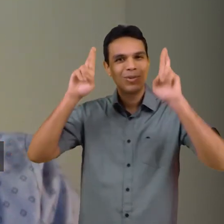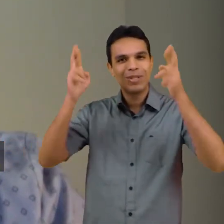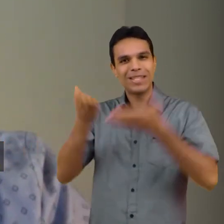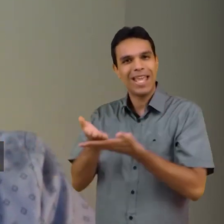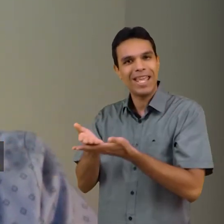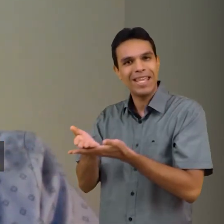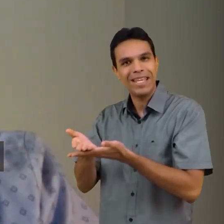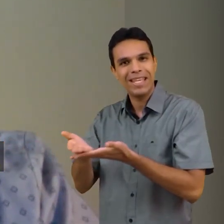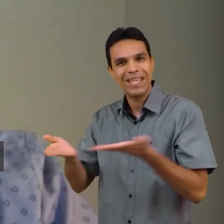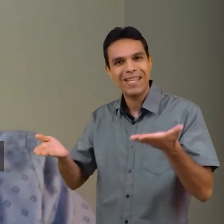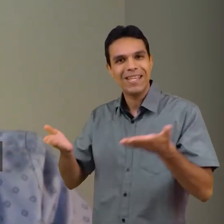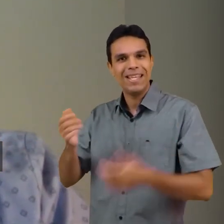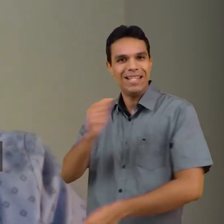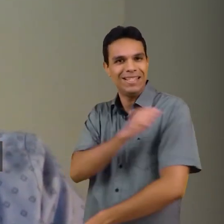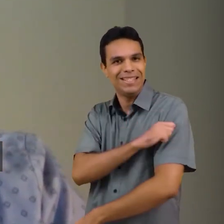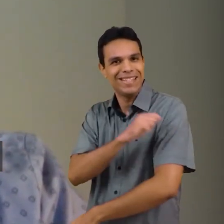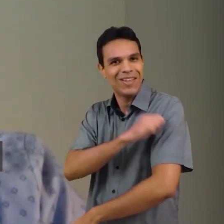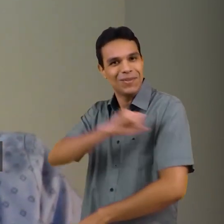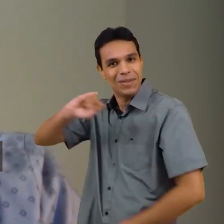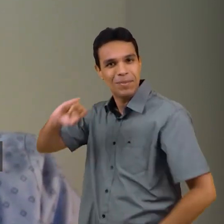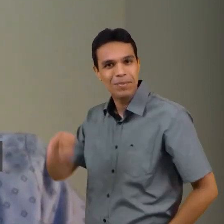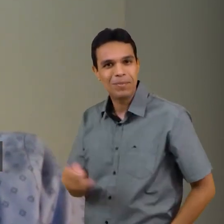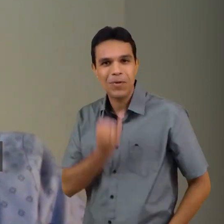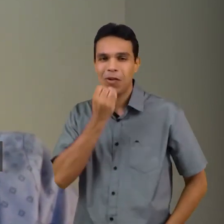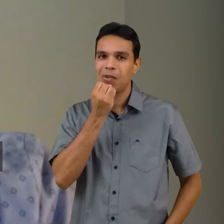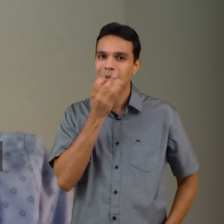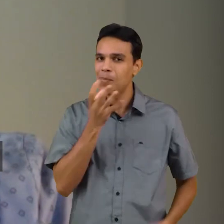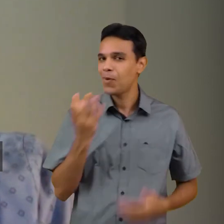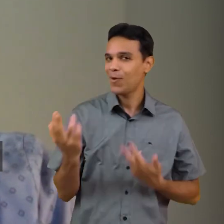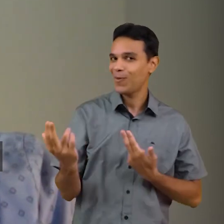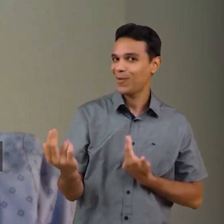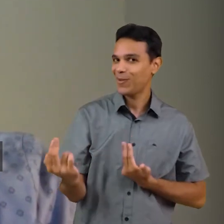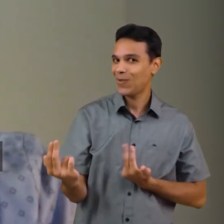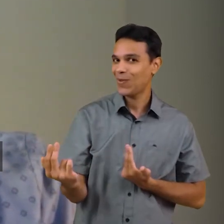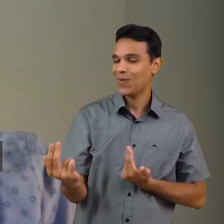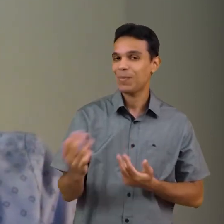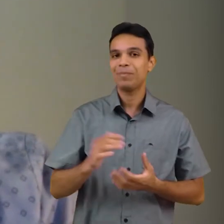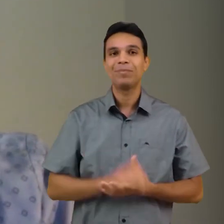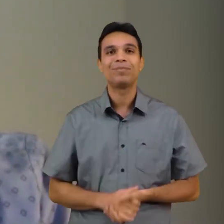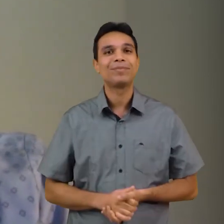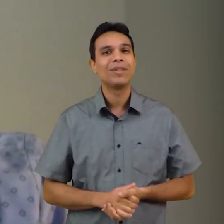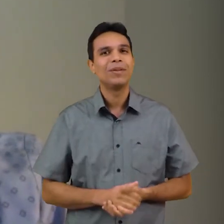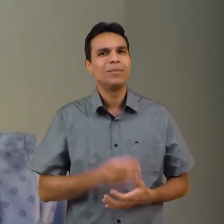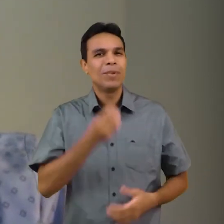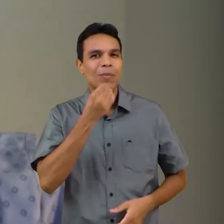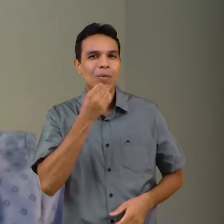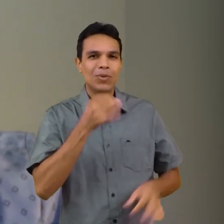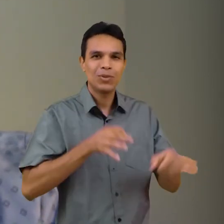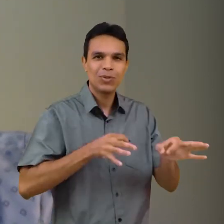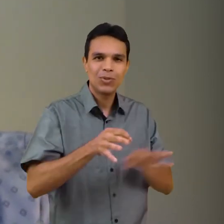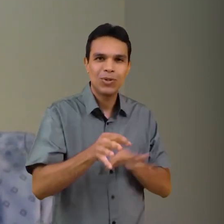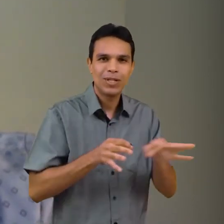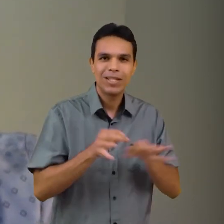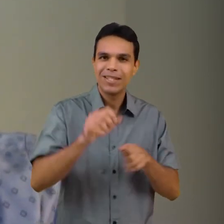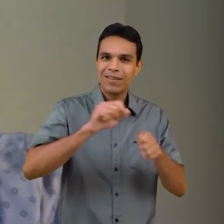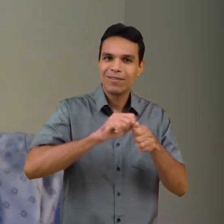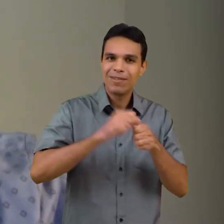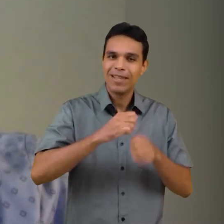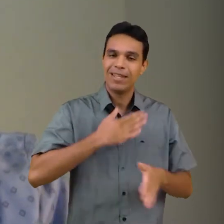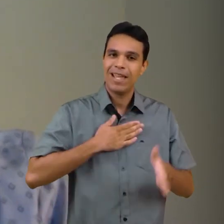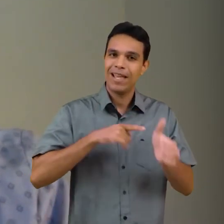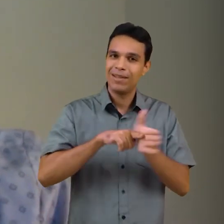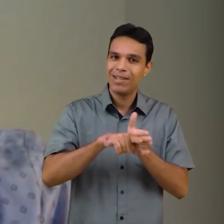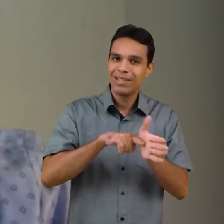Espero que tenha sido proveitoso também para os alunos, tanto quanto foi proveitoso para mim. Foi uma oportunidade de